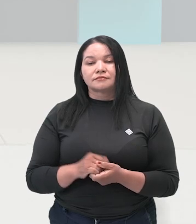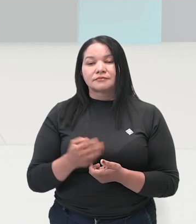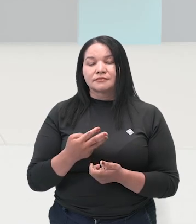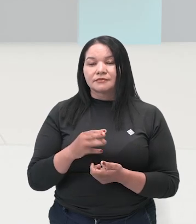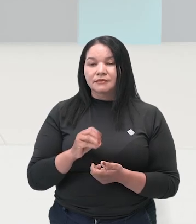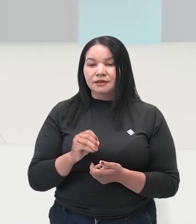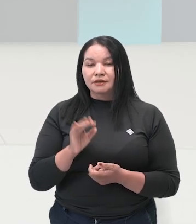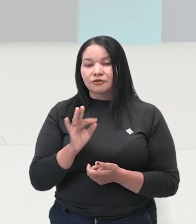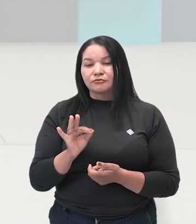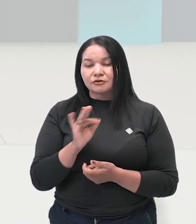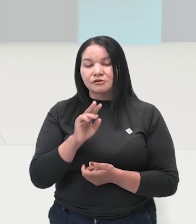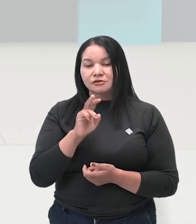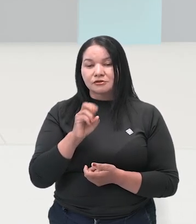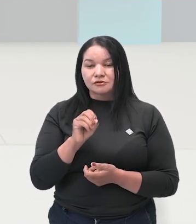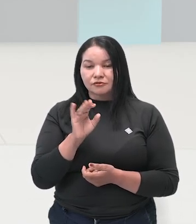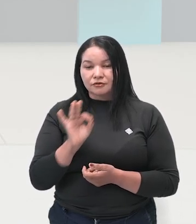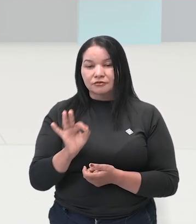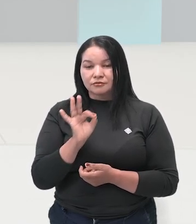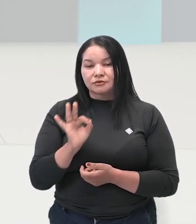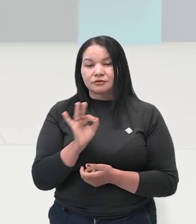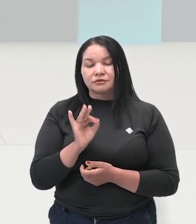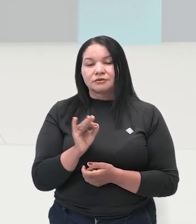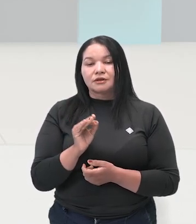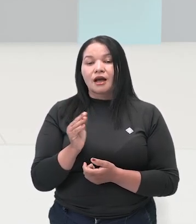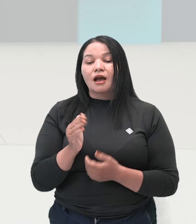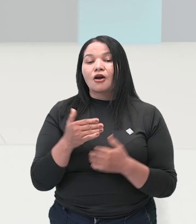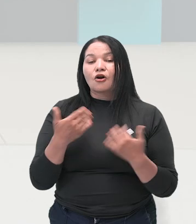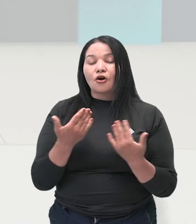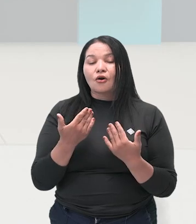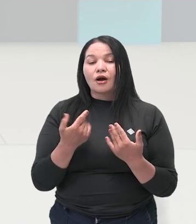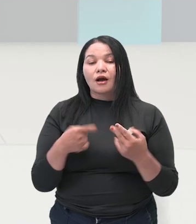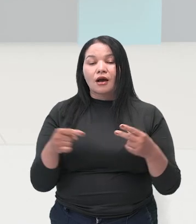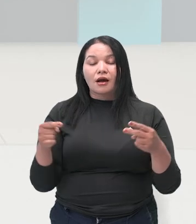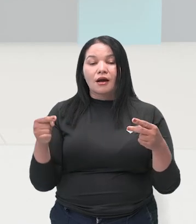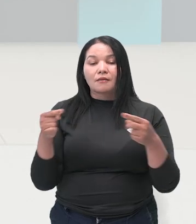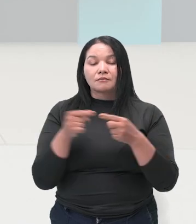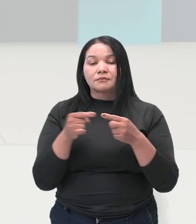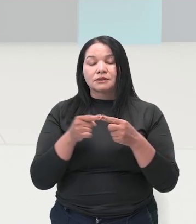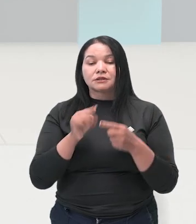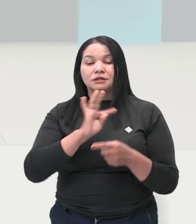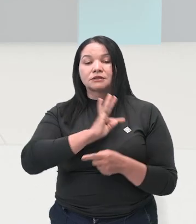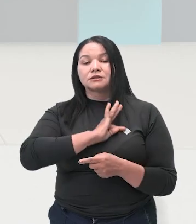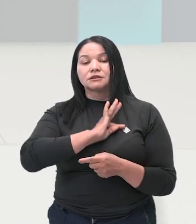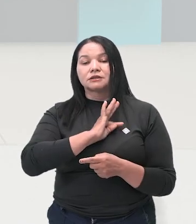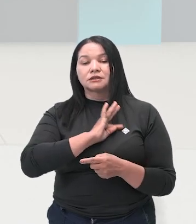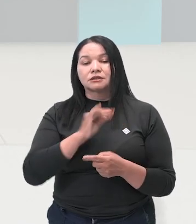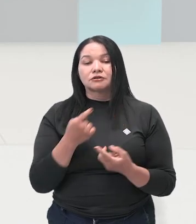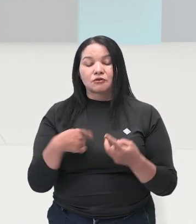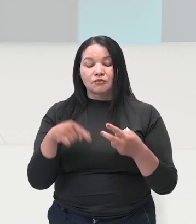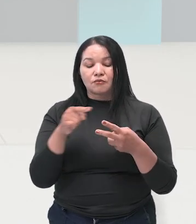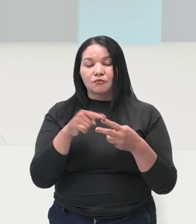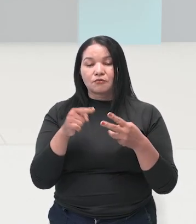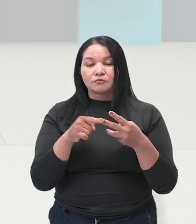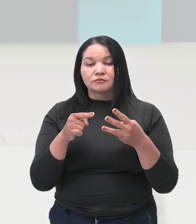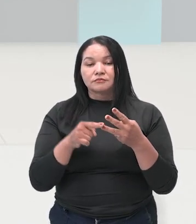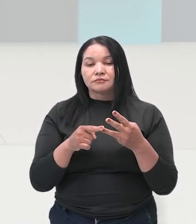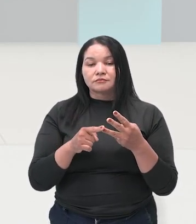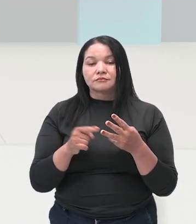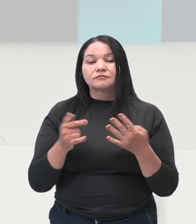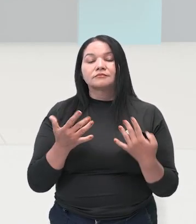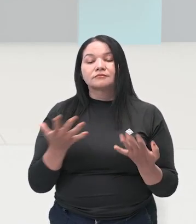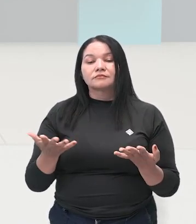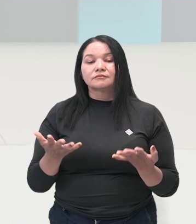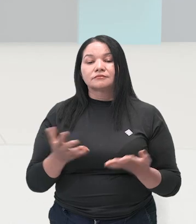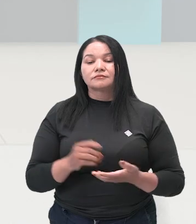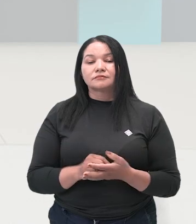30%, 50%. Qual é a técnica? É skimming, scanning, ou eu